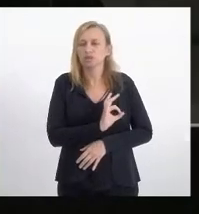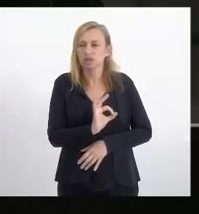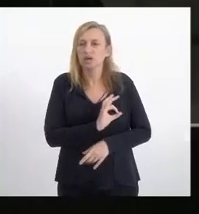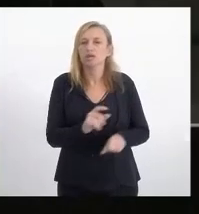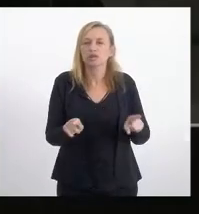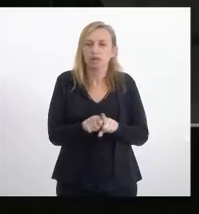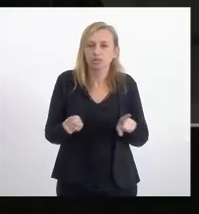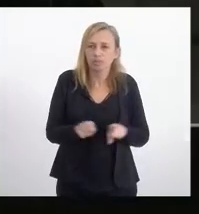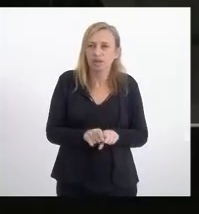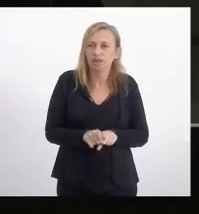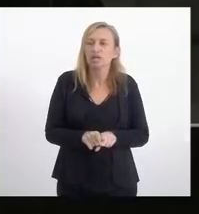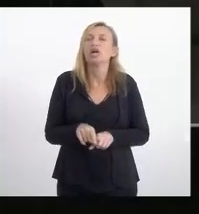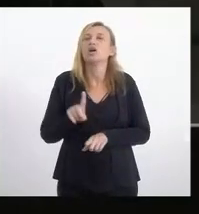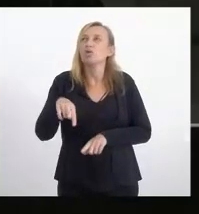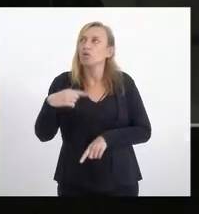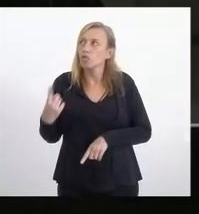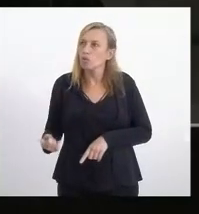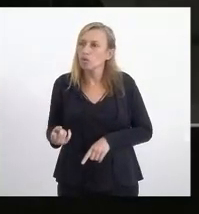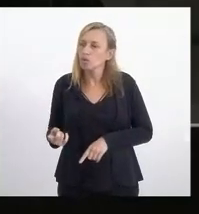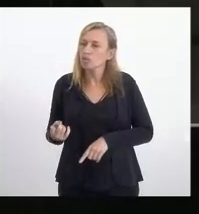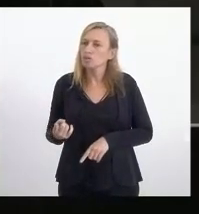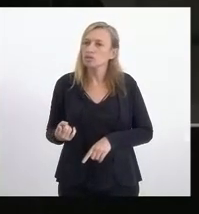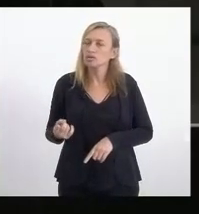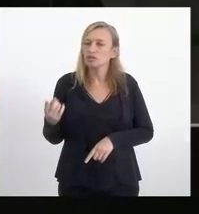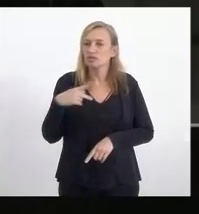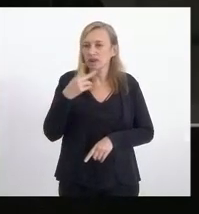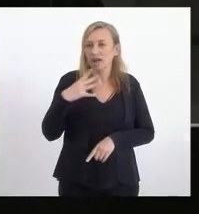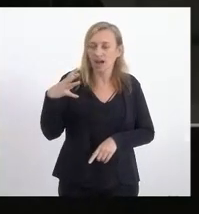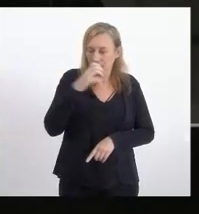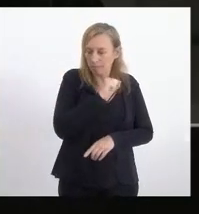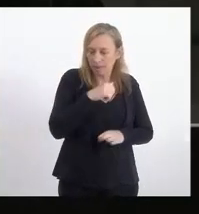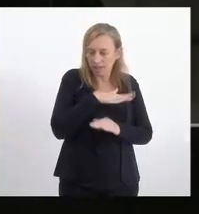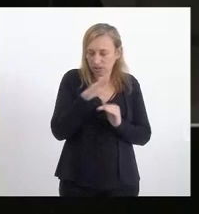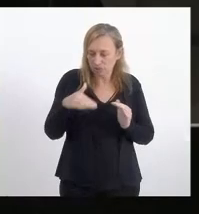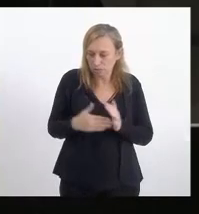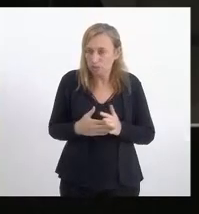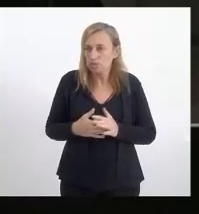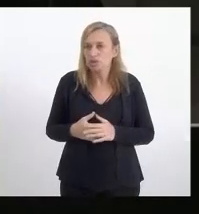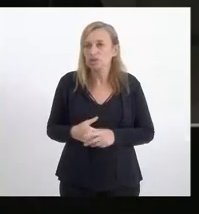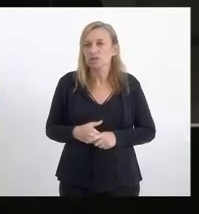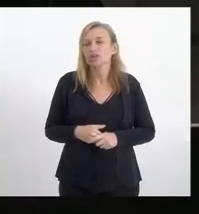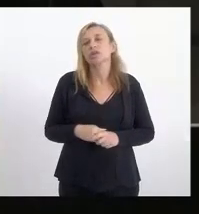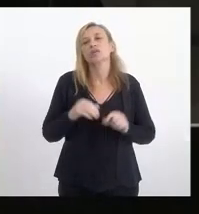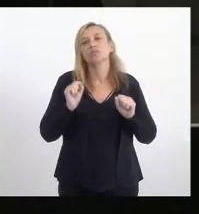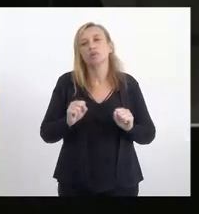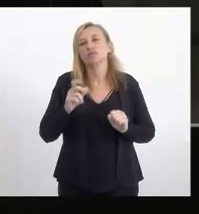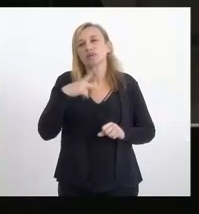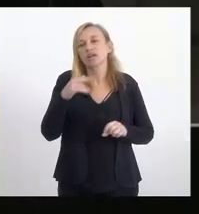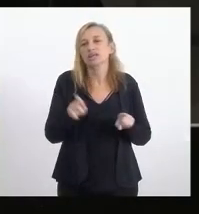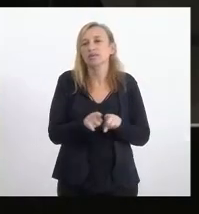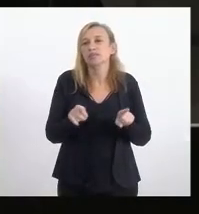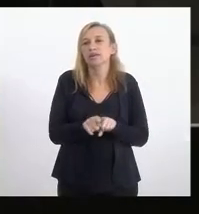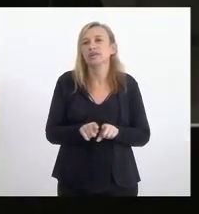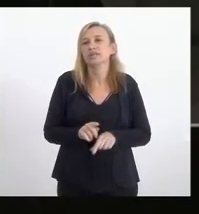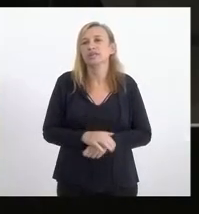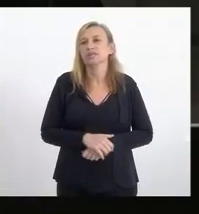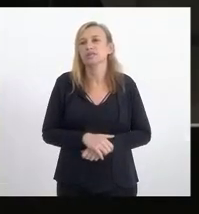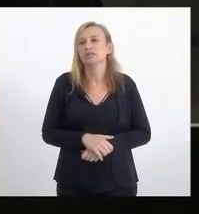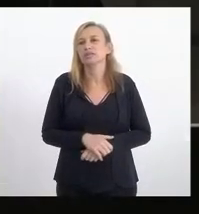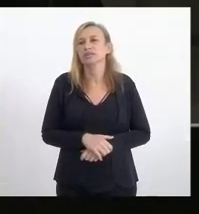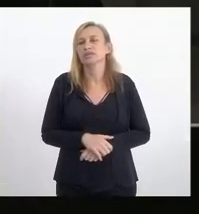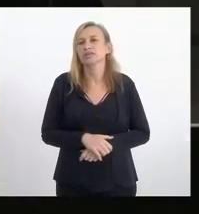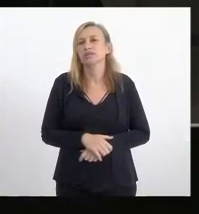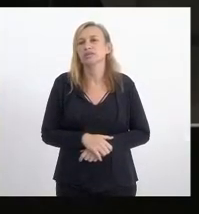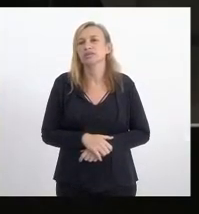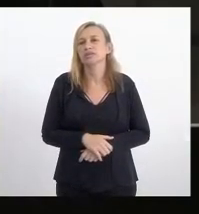também também fiz um eu tô tentando falar bem rápido para que todos possam falar também é